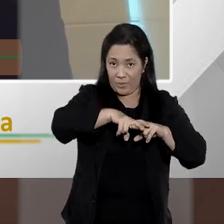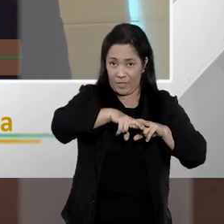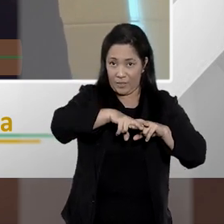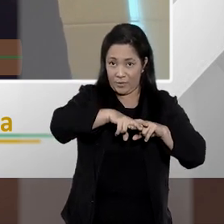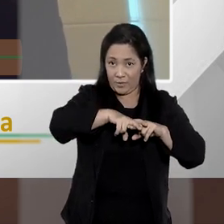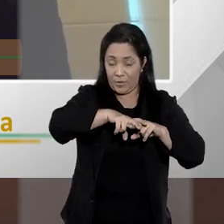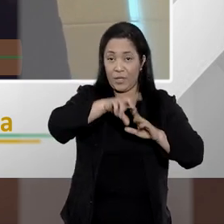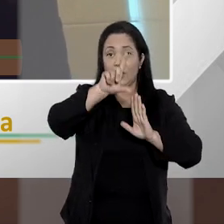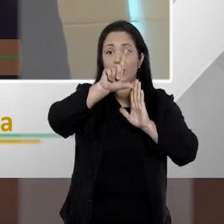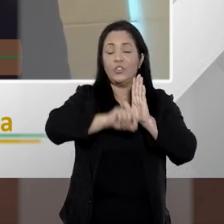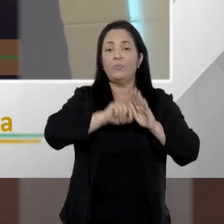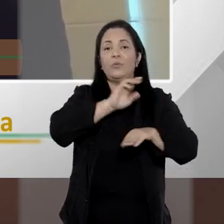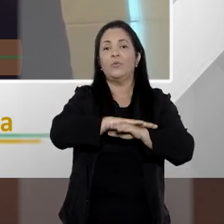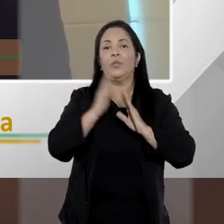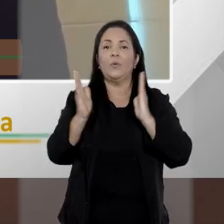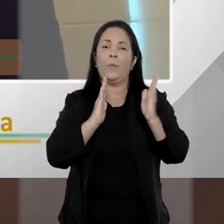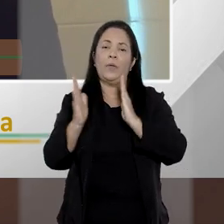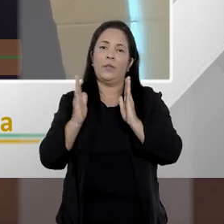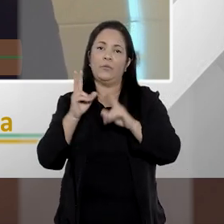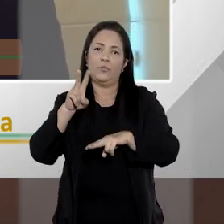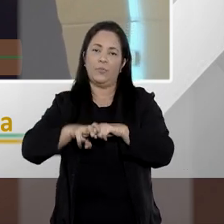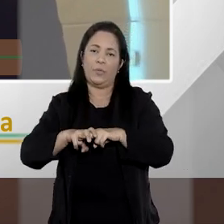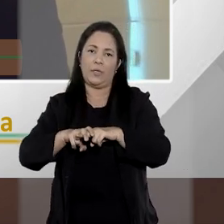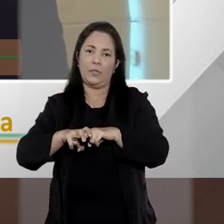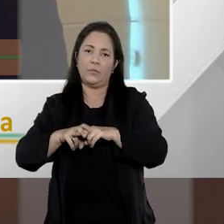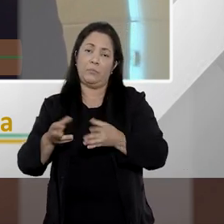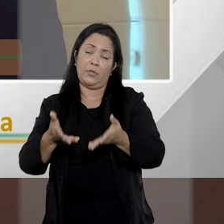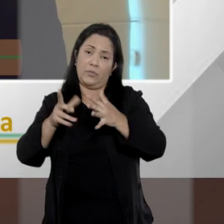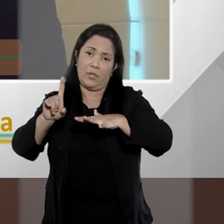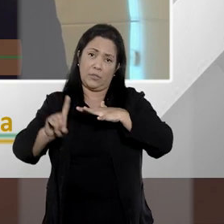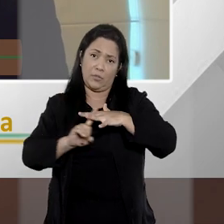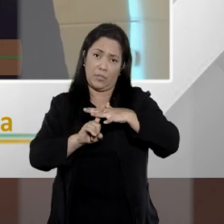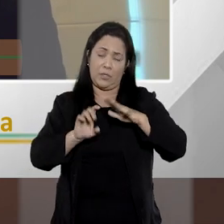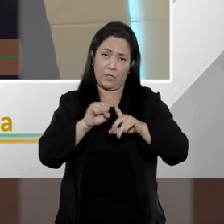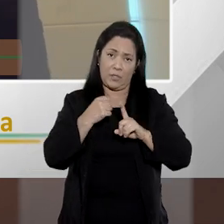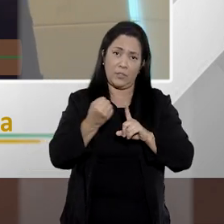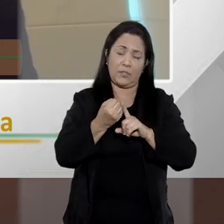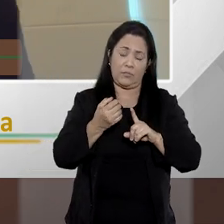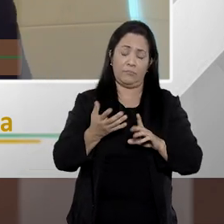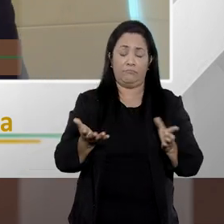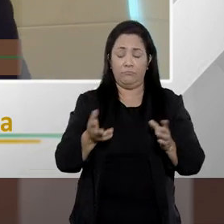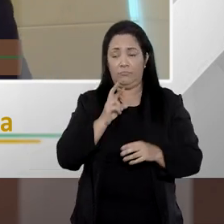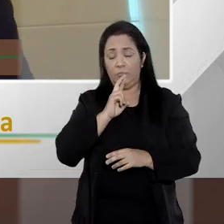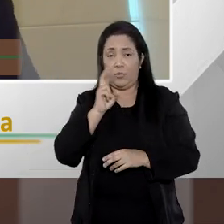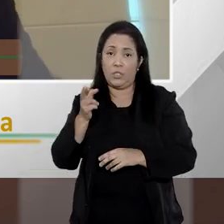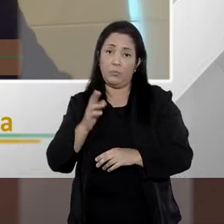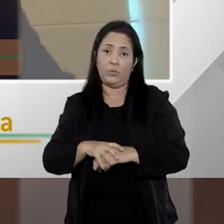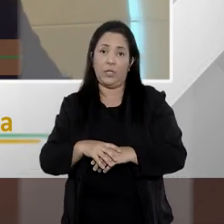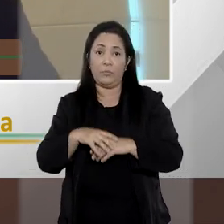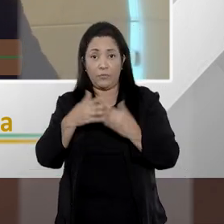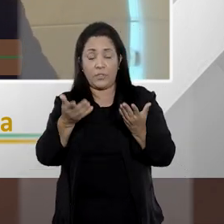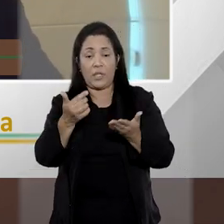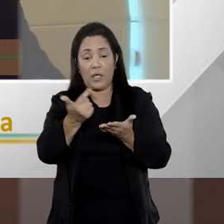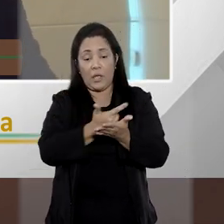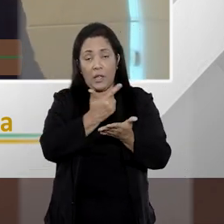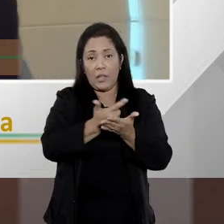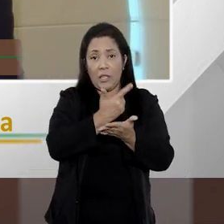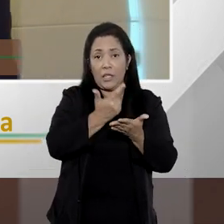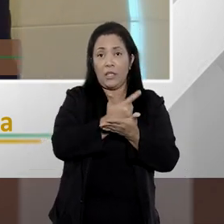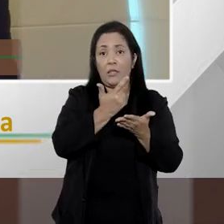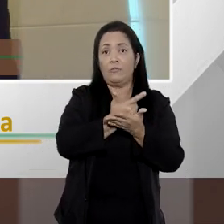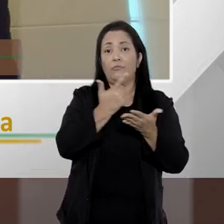objetivo racional de se ressocializar. Então, respondendo a sua pergunta relacionada à questão de livros e